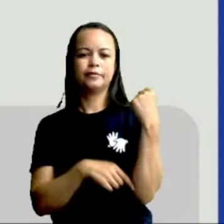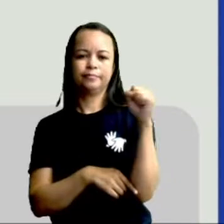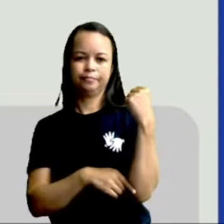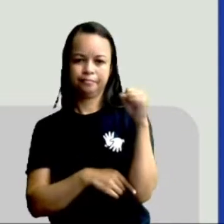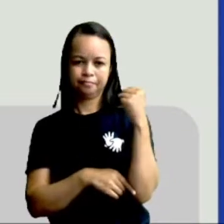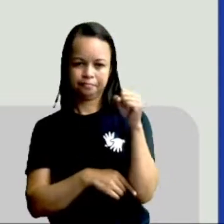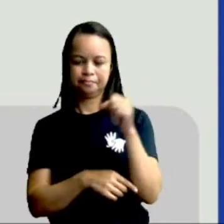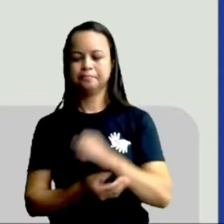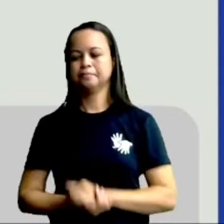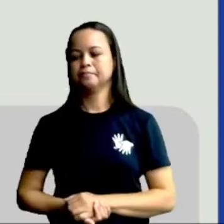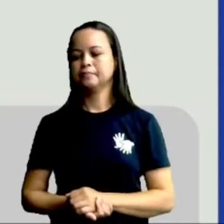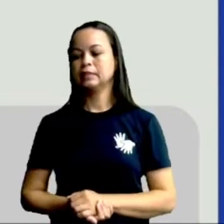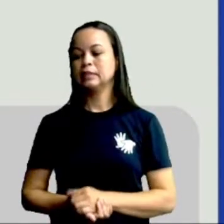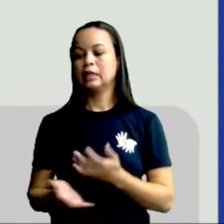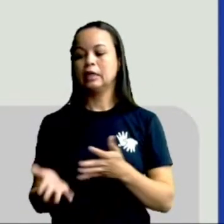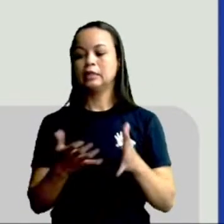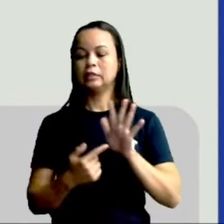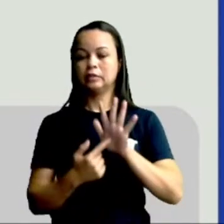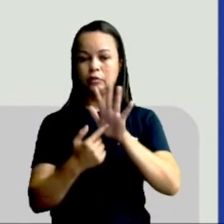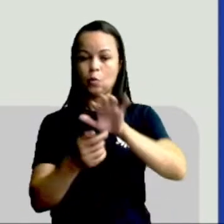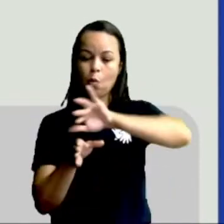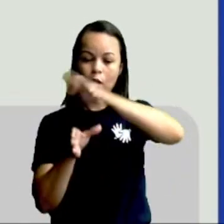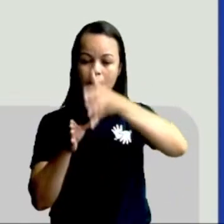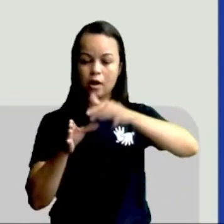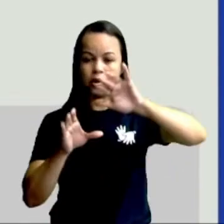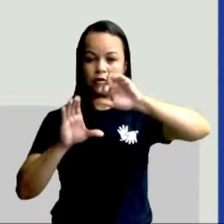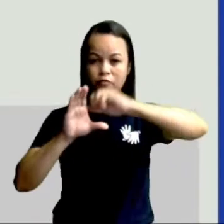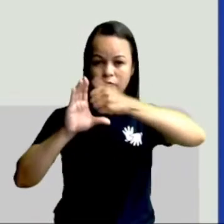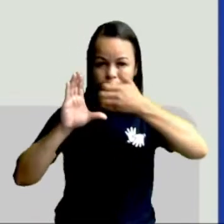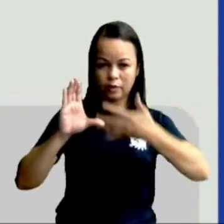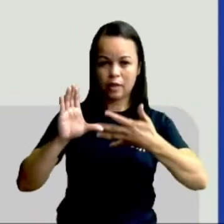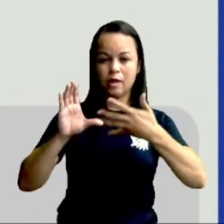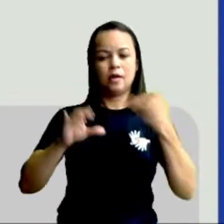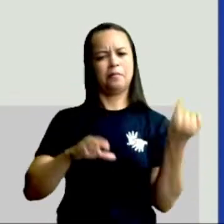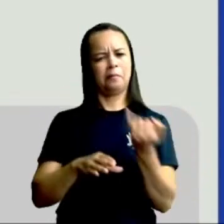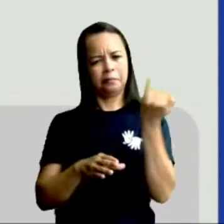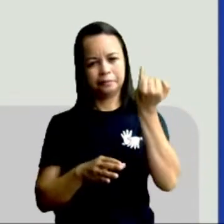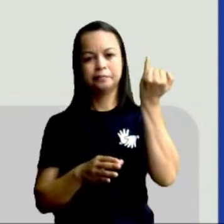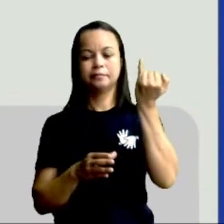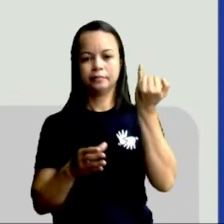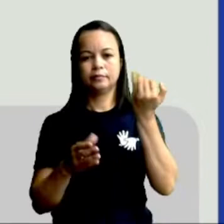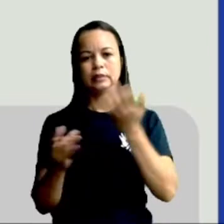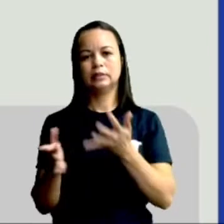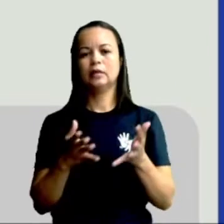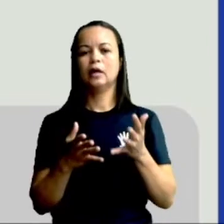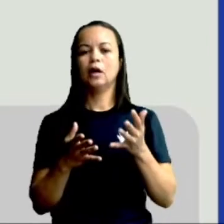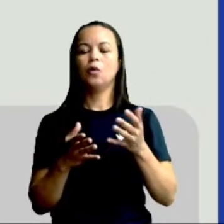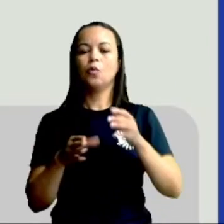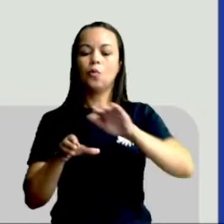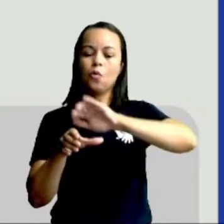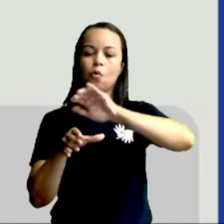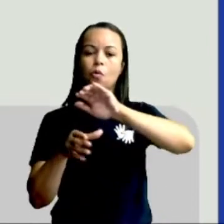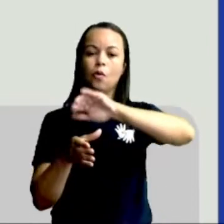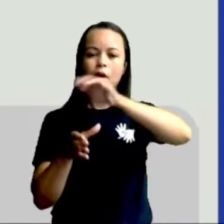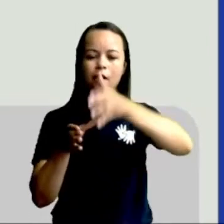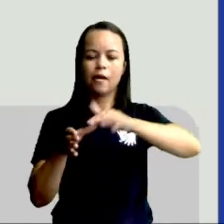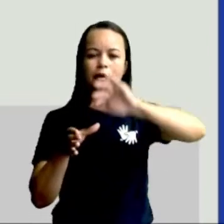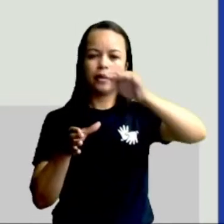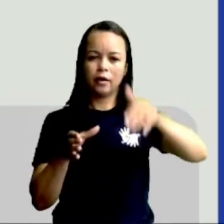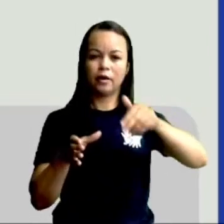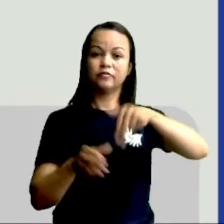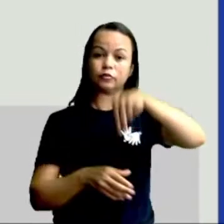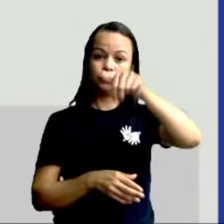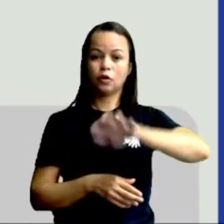O relevo da nossa região Nordeste tem uma característica importante, certo? O relevo nordestino tem a existência de